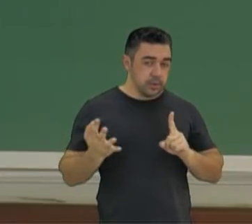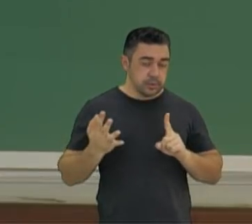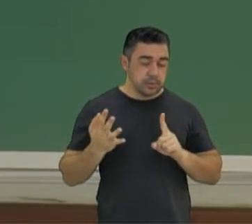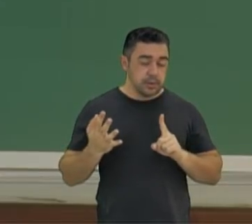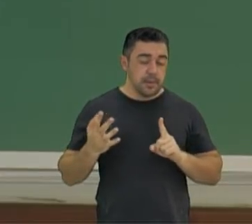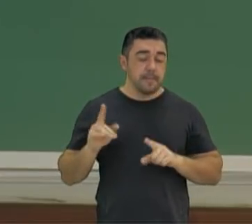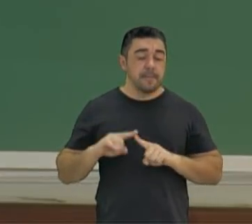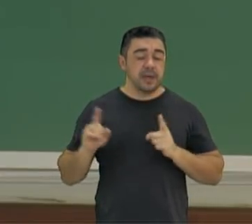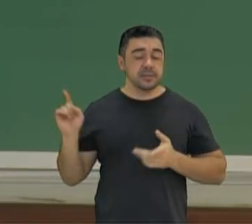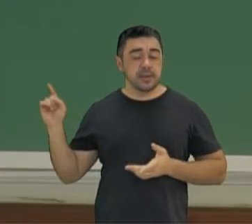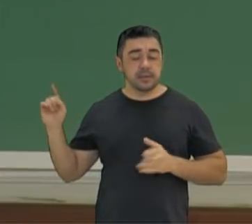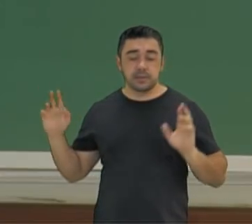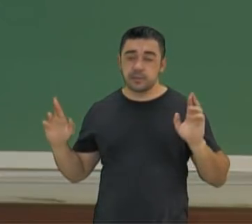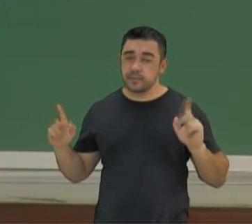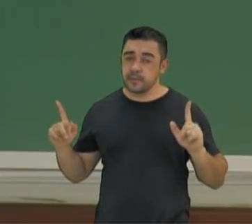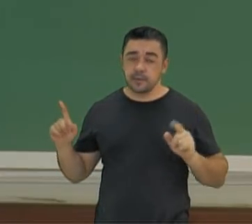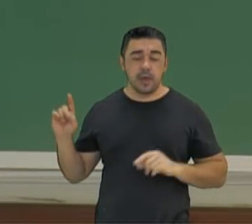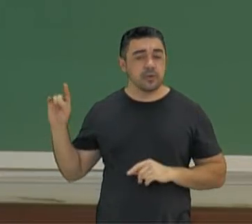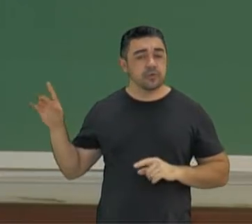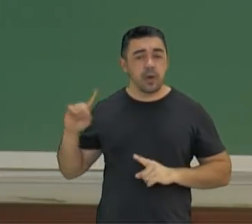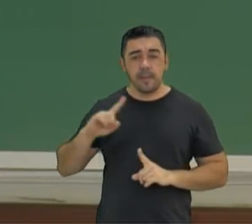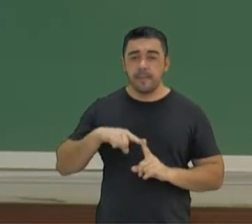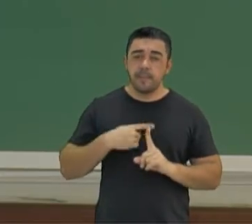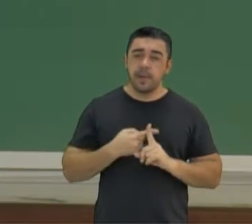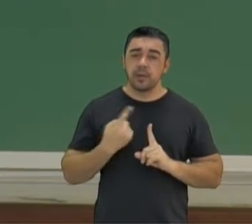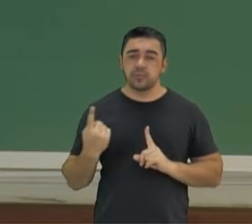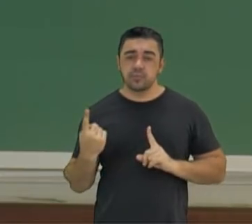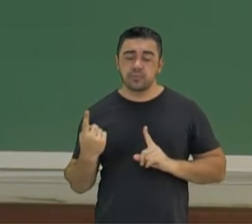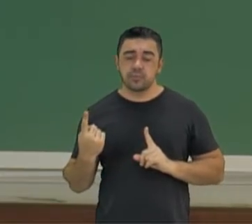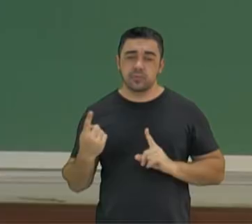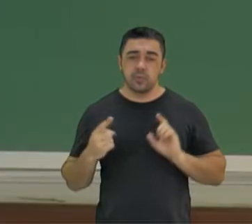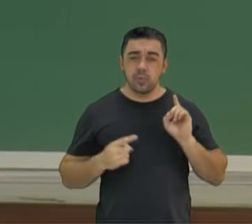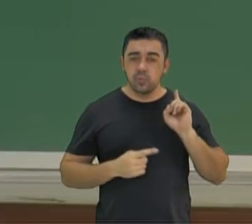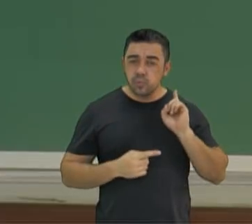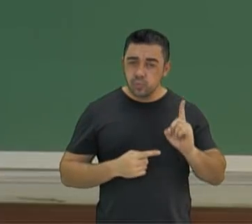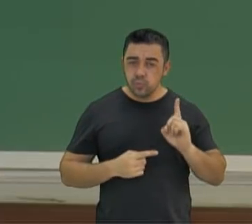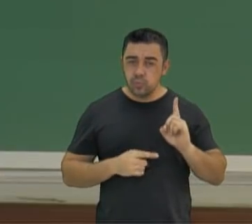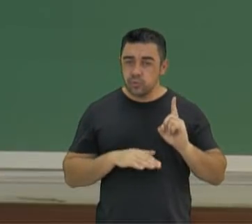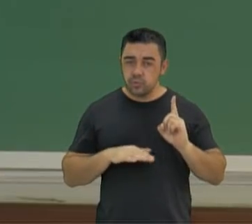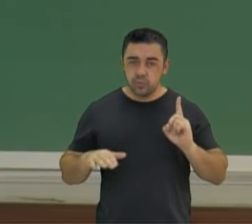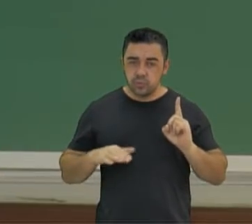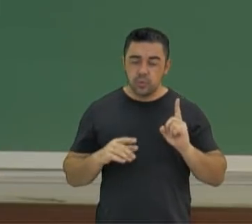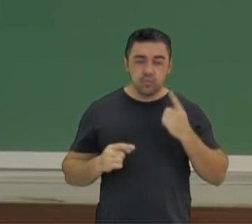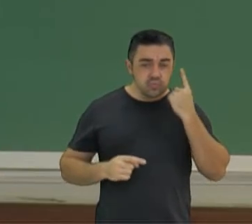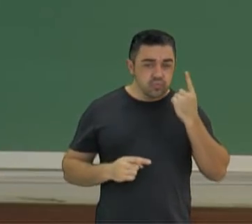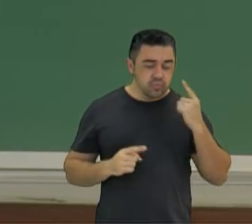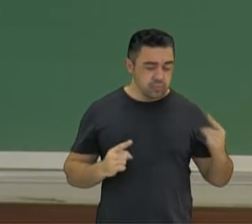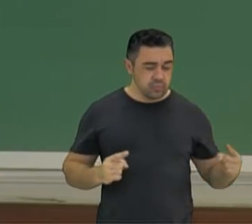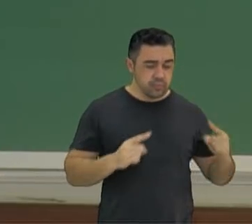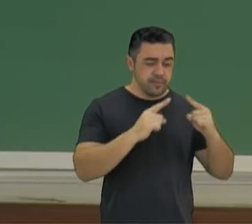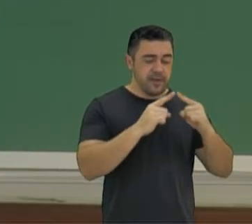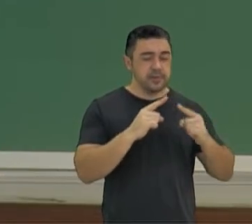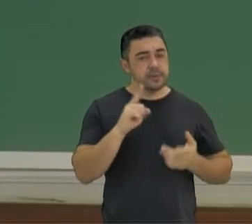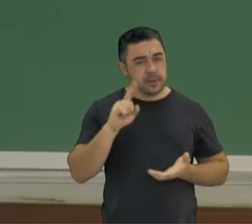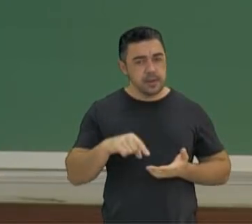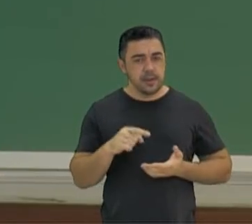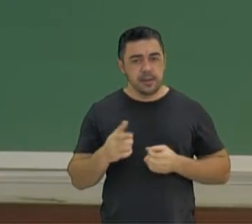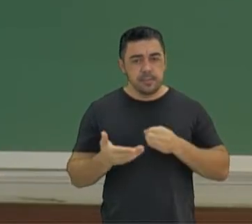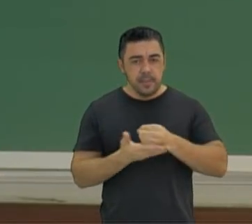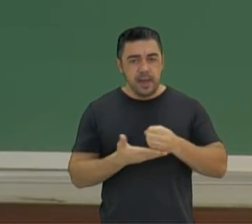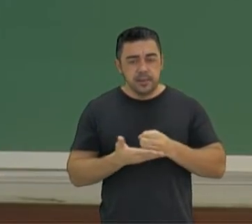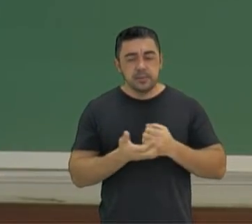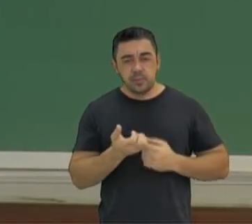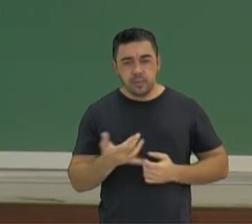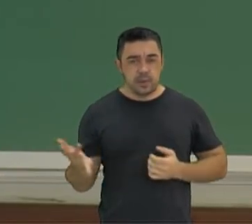das bases. Só que a pirâmide, ela tem uma base e um vértice em comum. Então, eu conto da